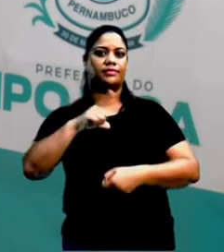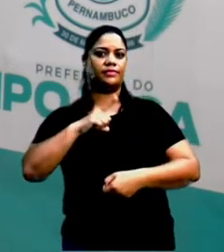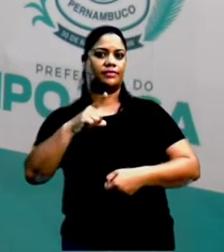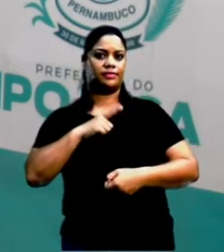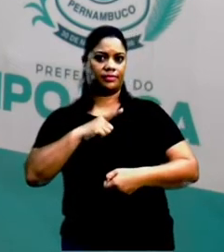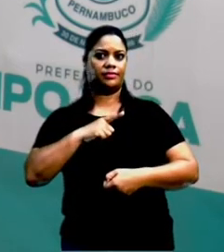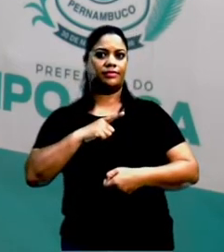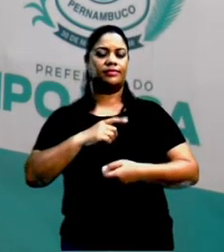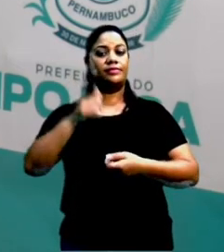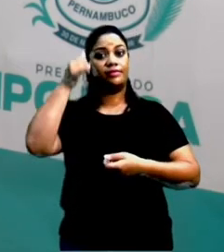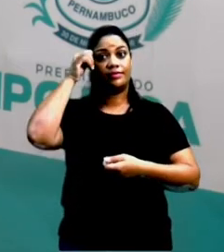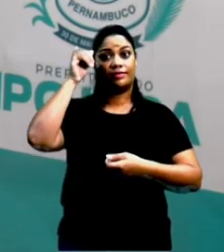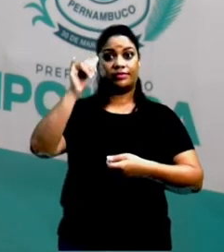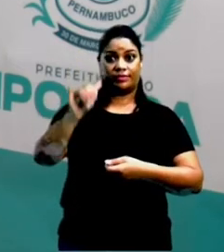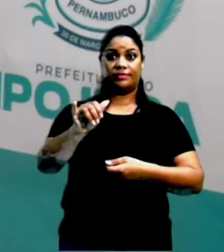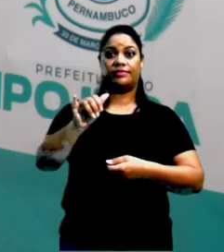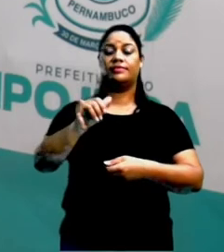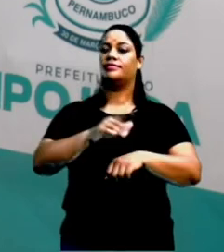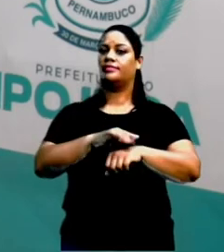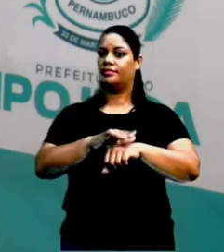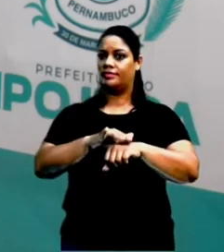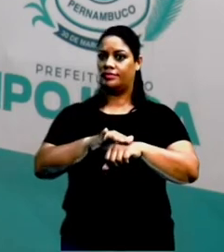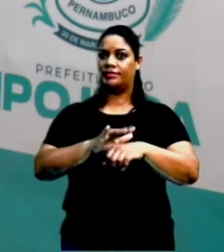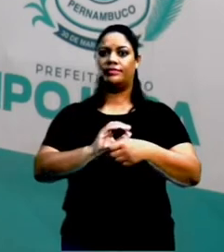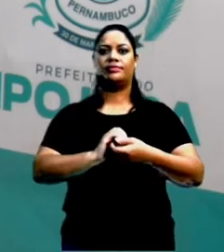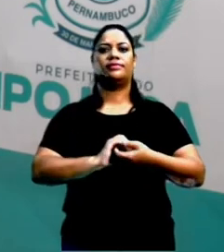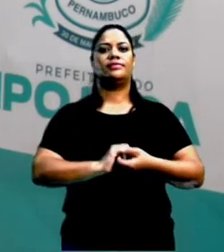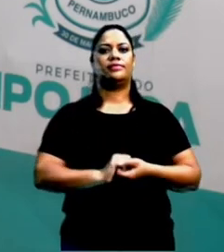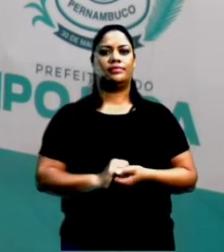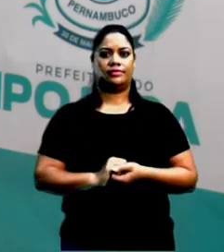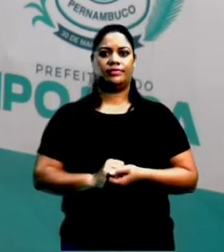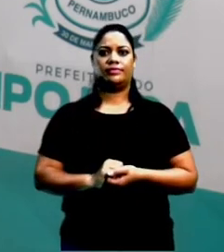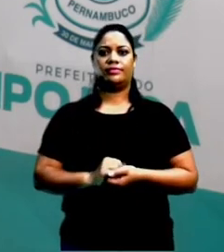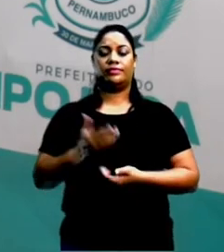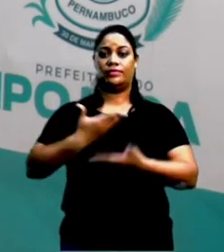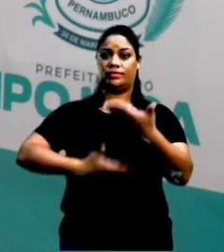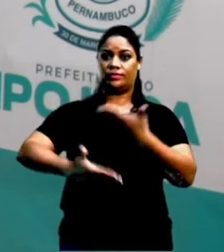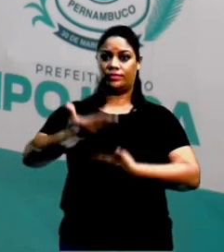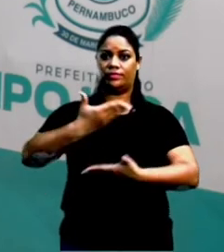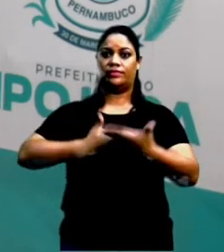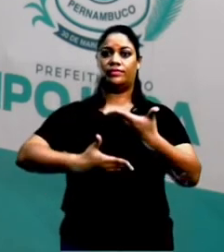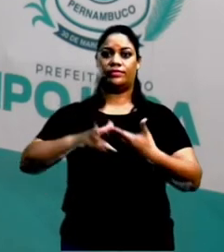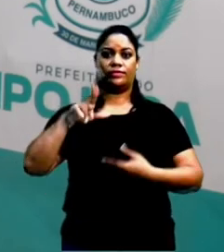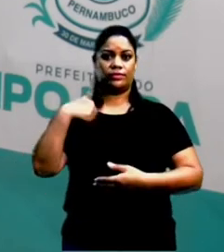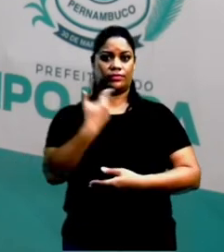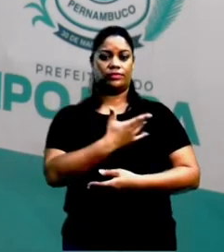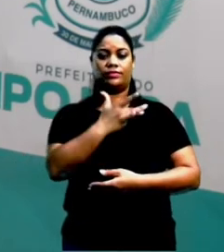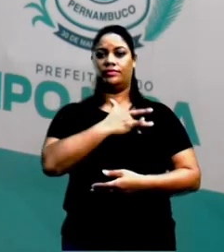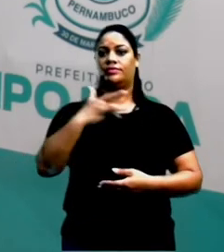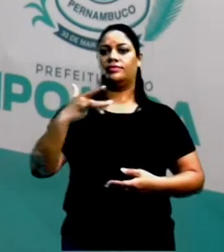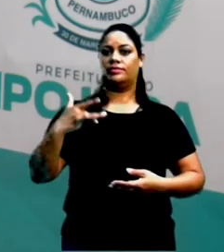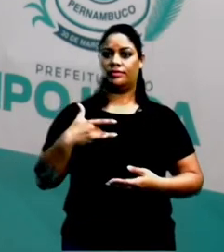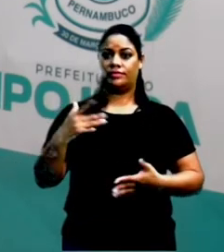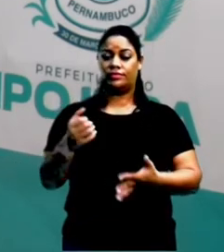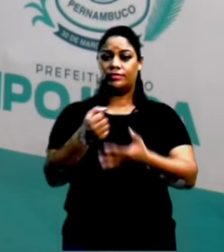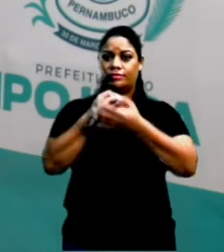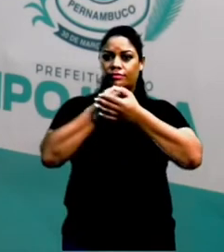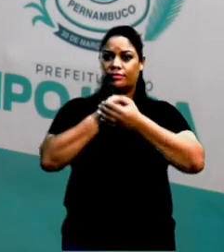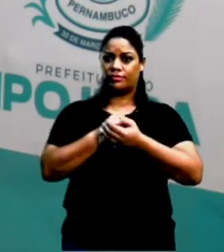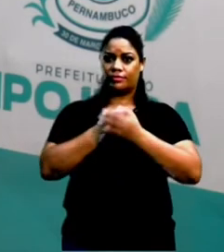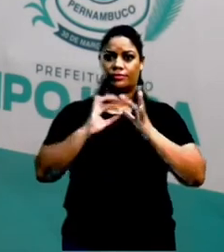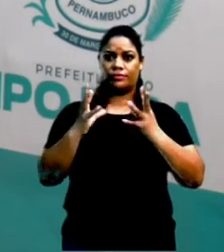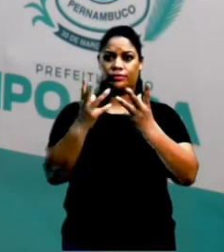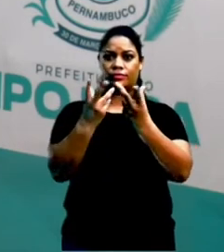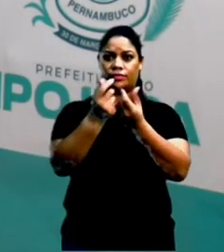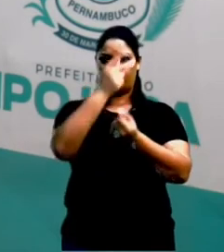se prevenir para que não se contamine. Então, a razão dele é cuidar da nossa saúde e proteger todos que estão